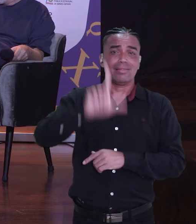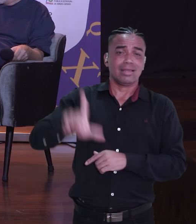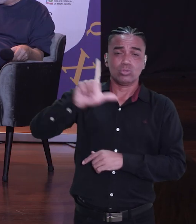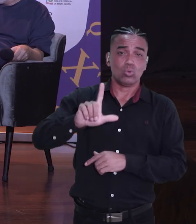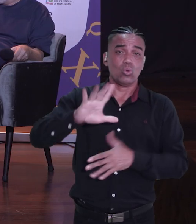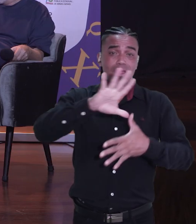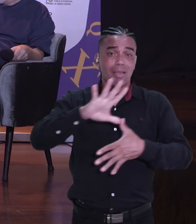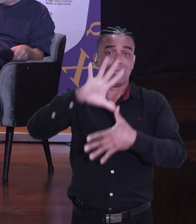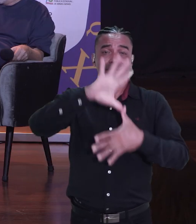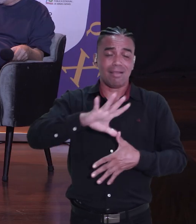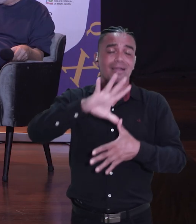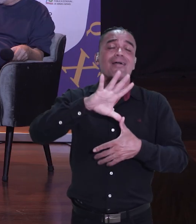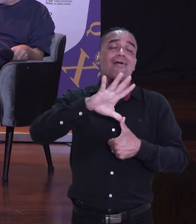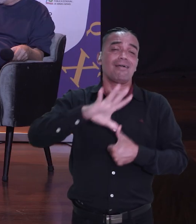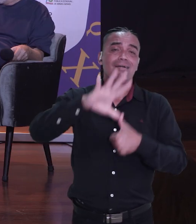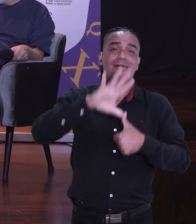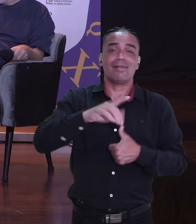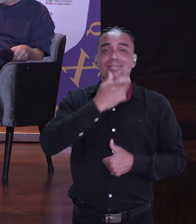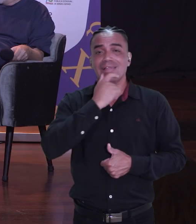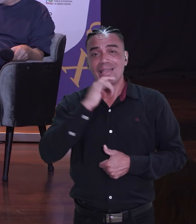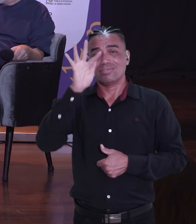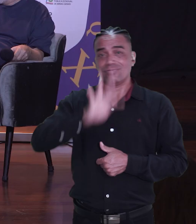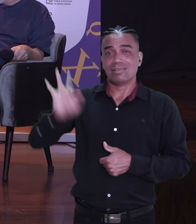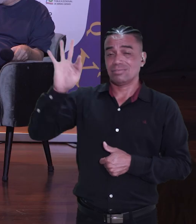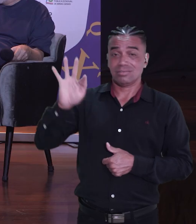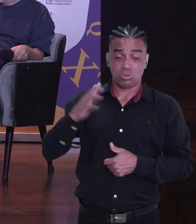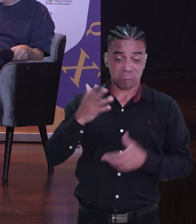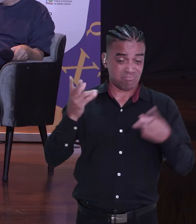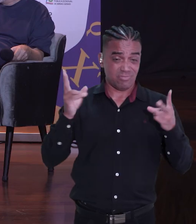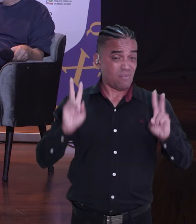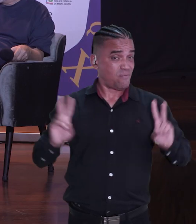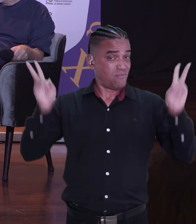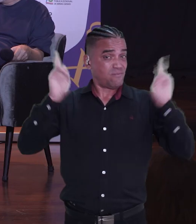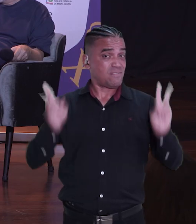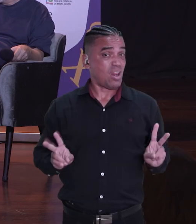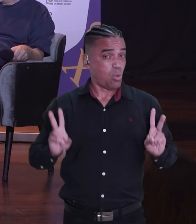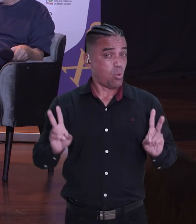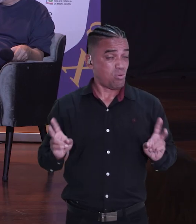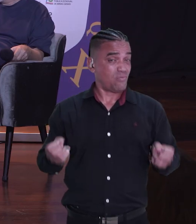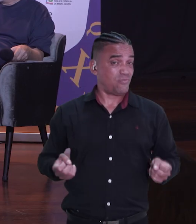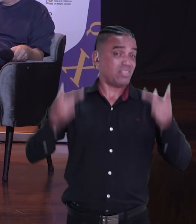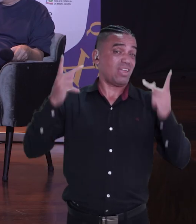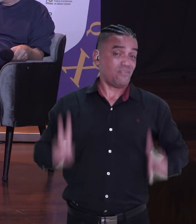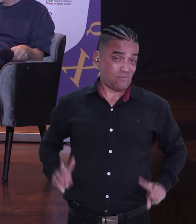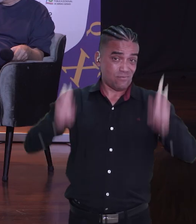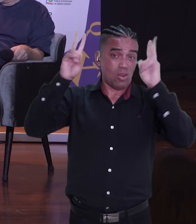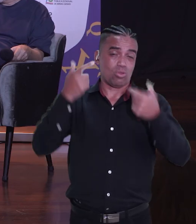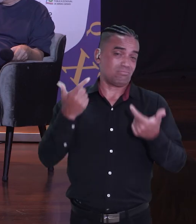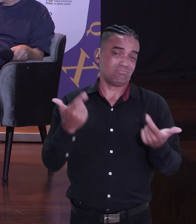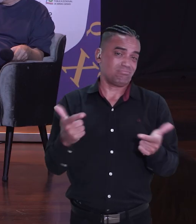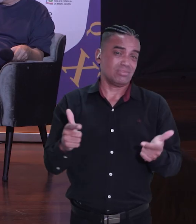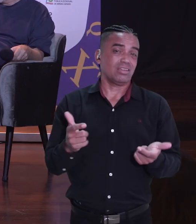literatura americana, inglesa, francesa, tudo em inglês e francês. Isso não tem o menor valor quando você quer vender. Então, isso já